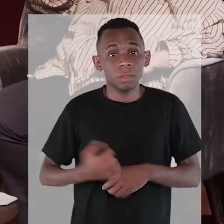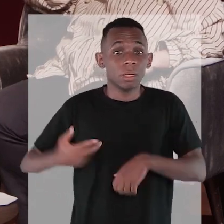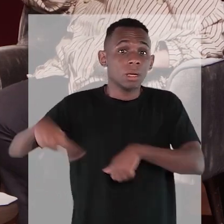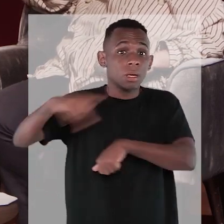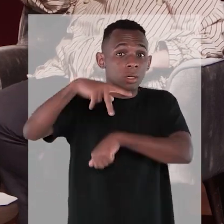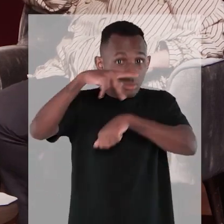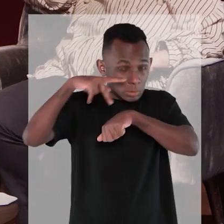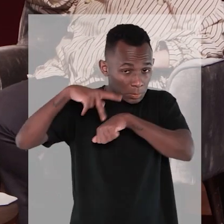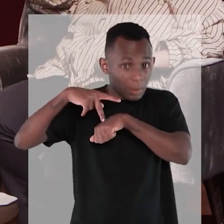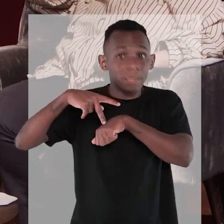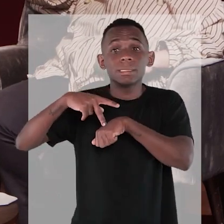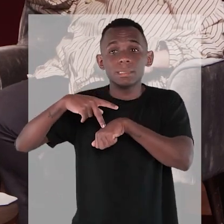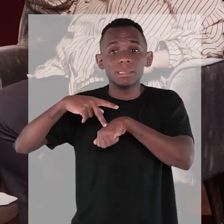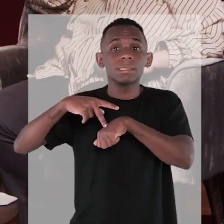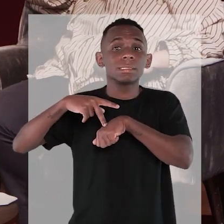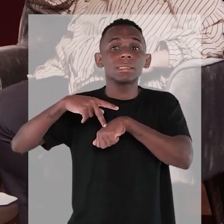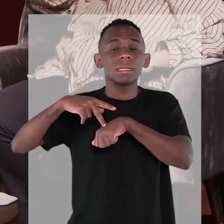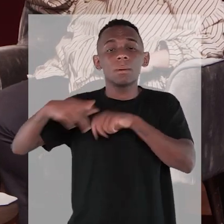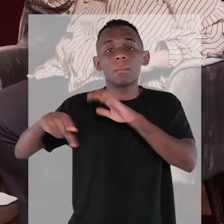lideranças bacanas.